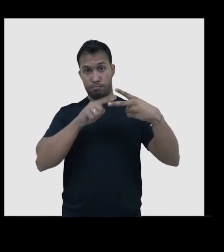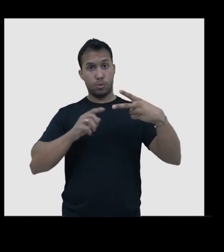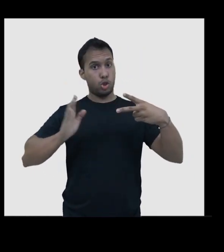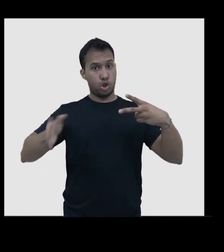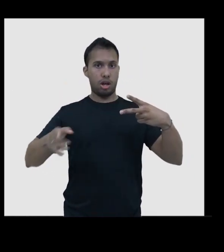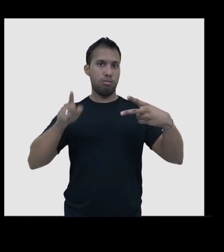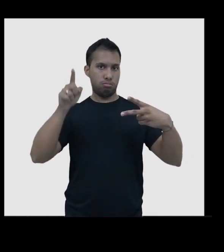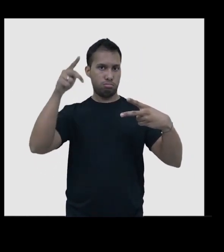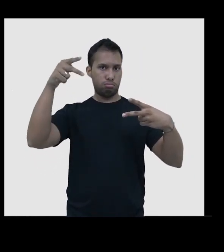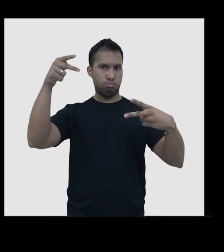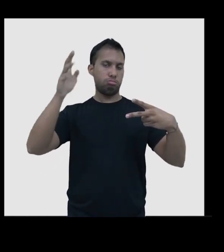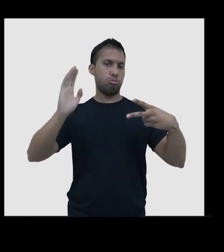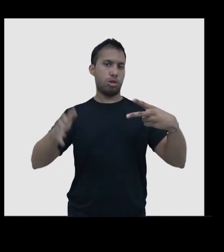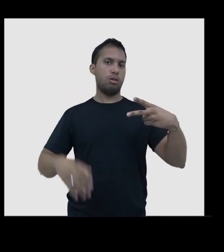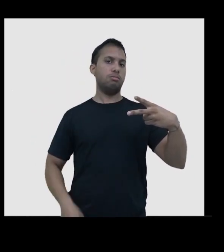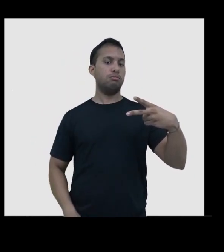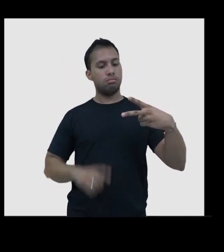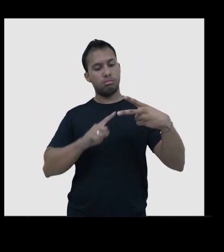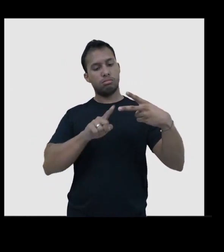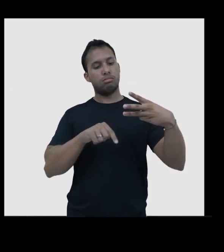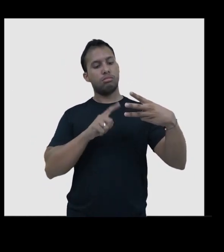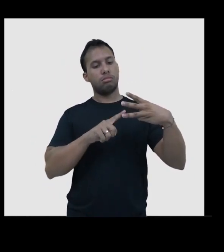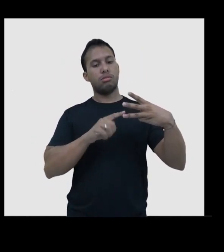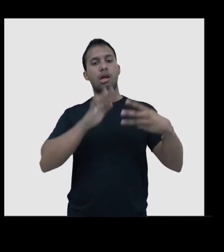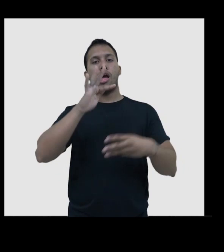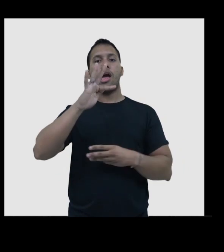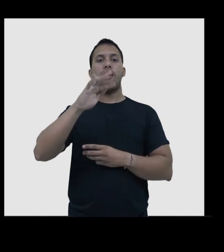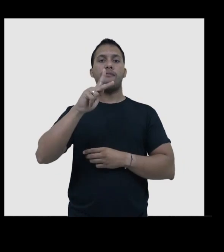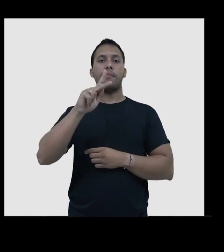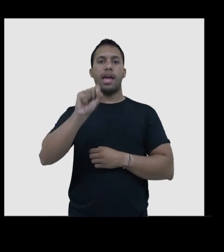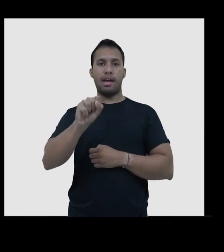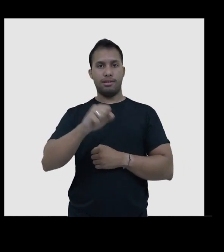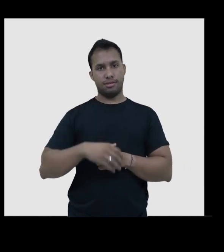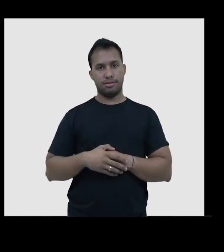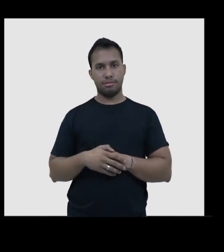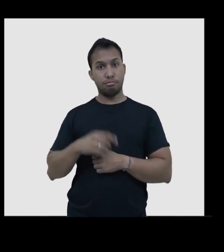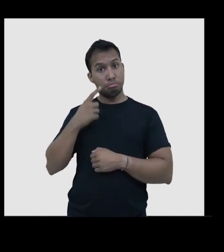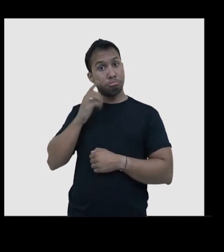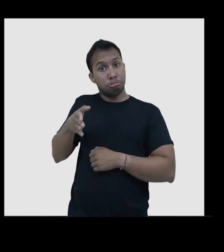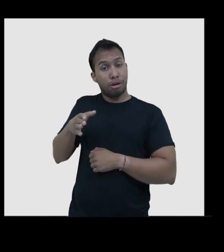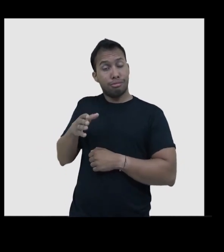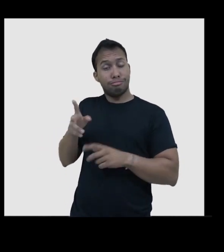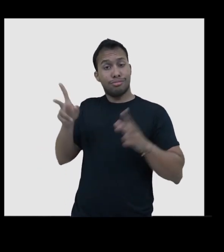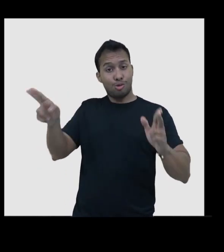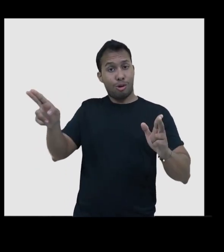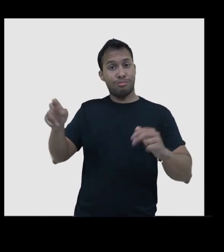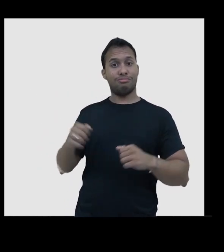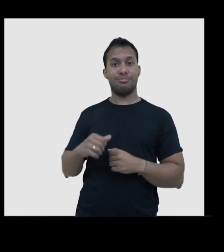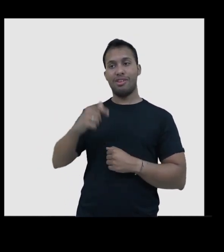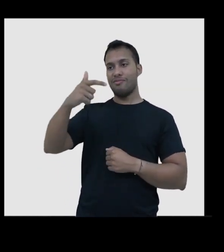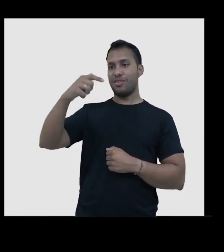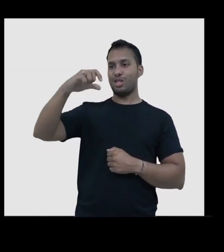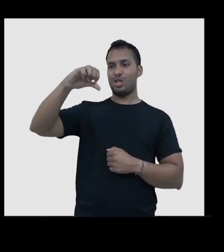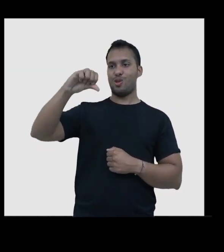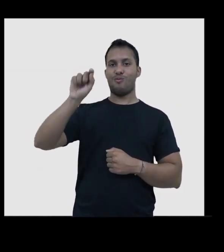né, era largura, já foi. A altura já foi. Então era a taxa de quadros, ó. Aqui já até